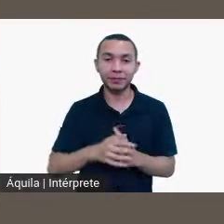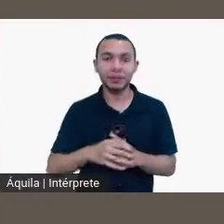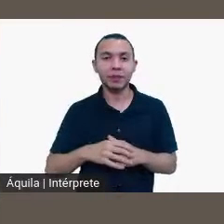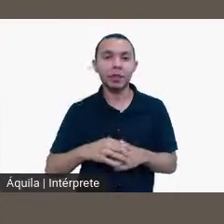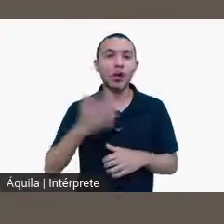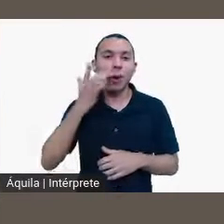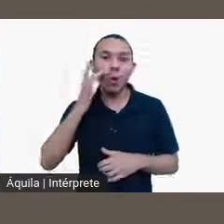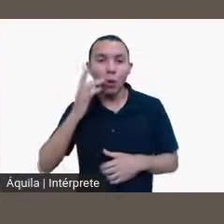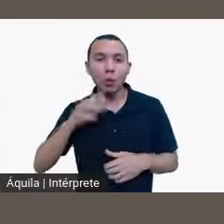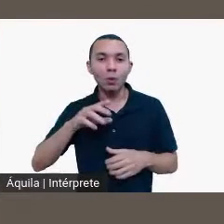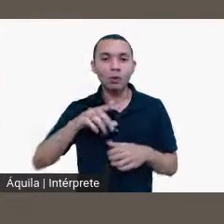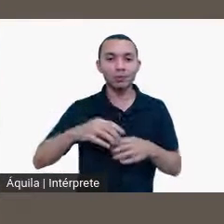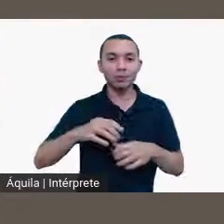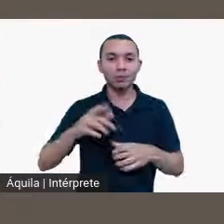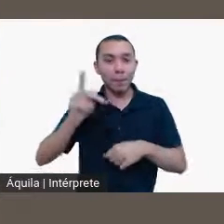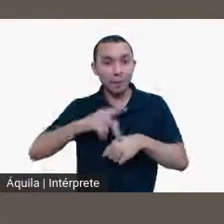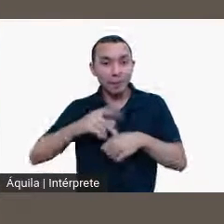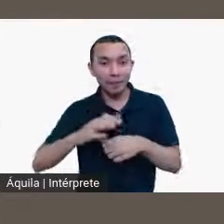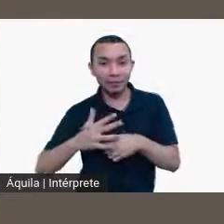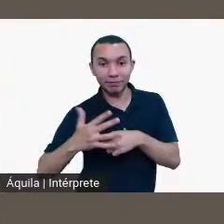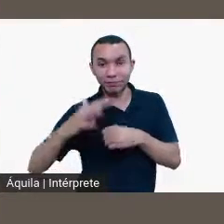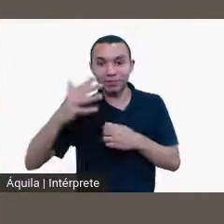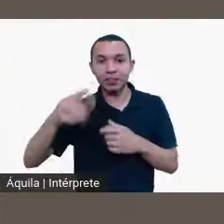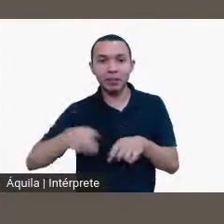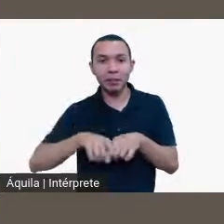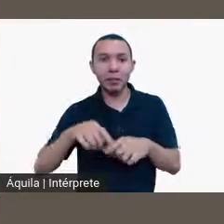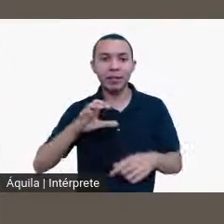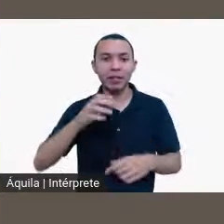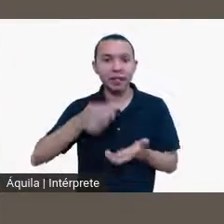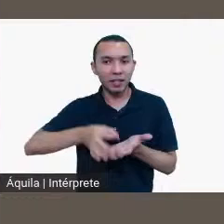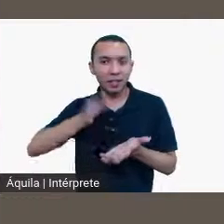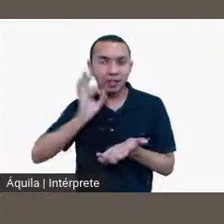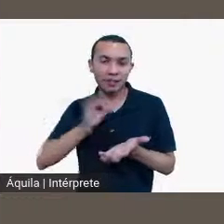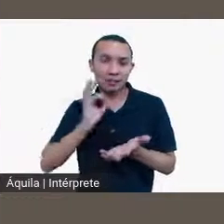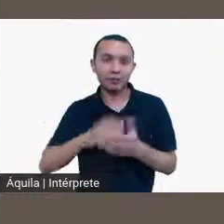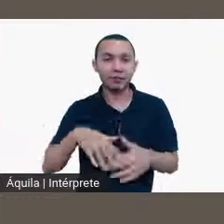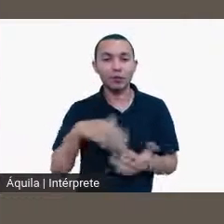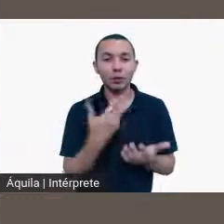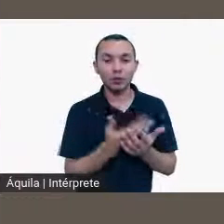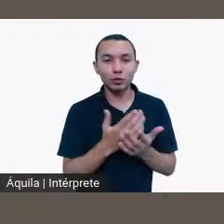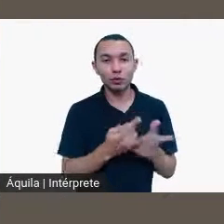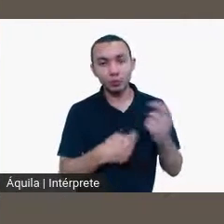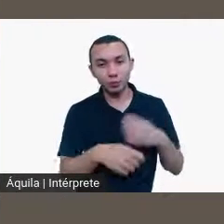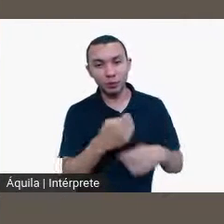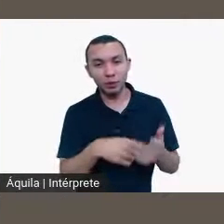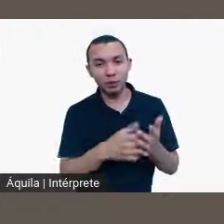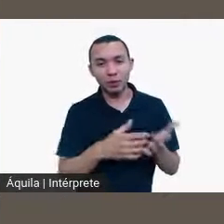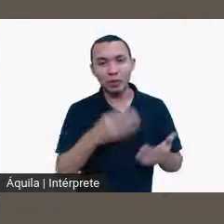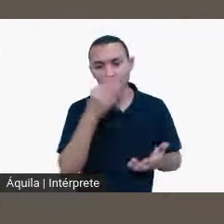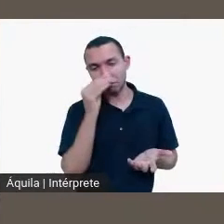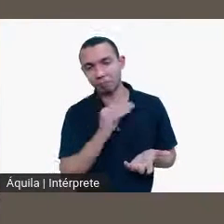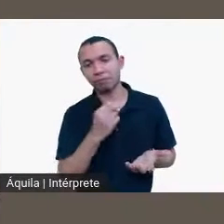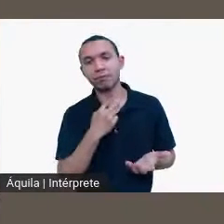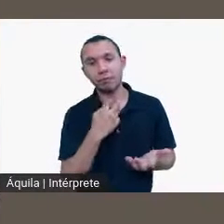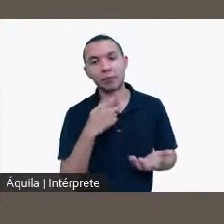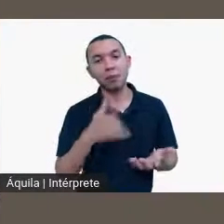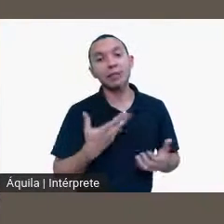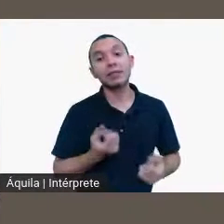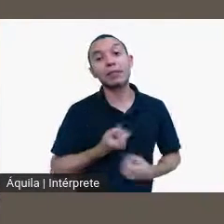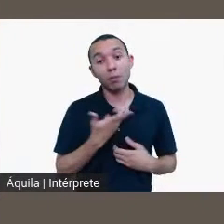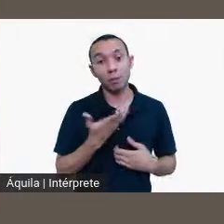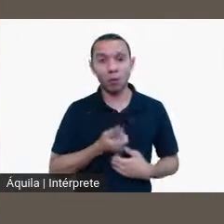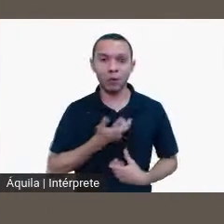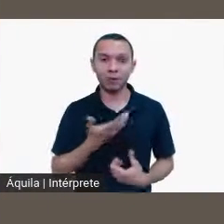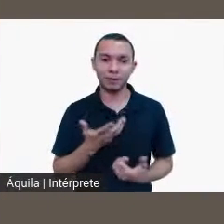café, e do debate sobre extrativismo, menos um estudo econômico, que não pode ser desconsiderado, mas uma poética.